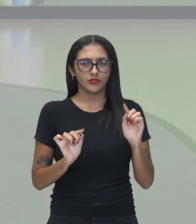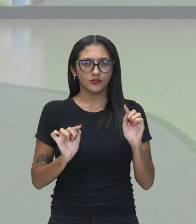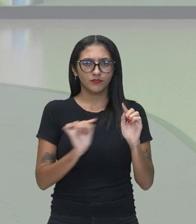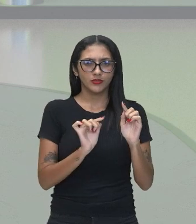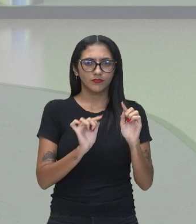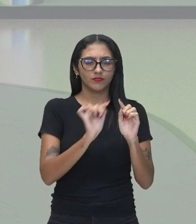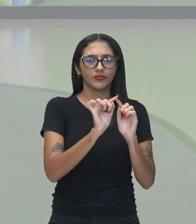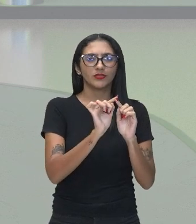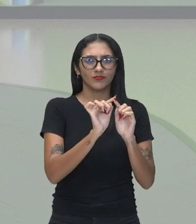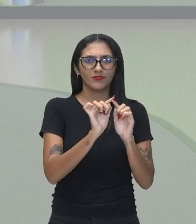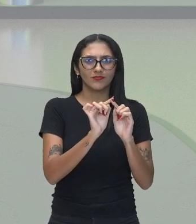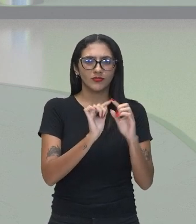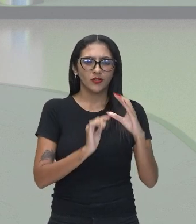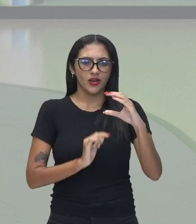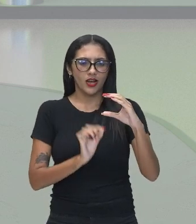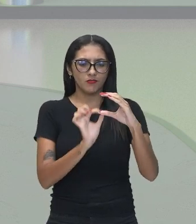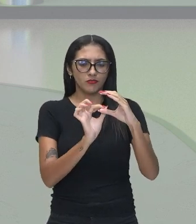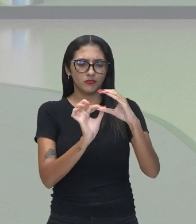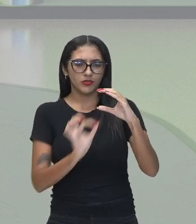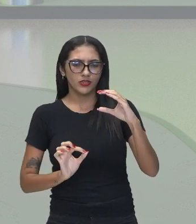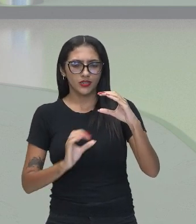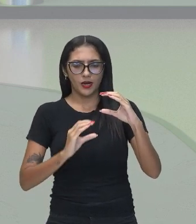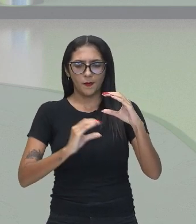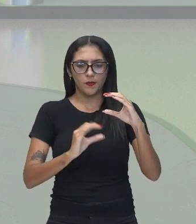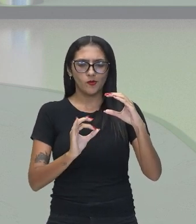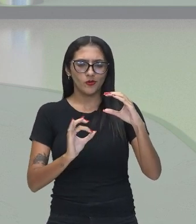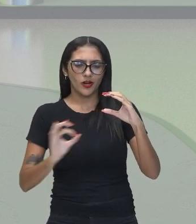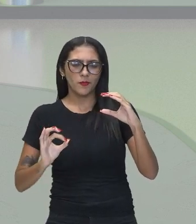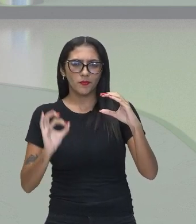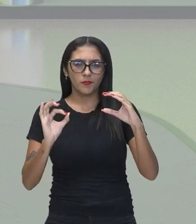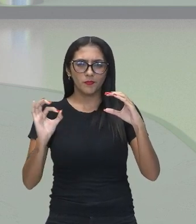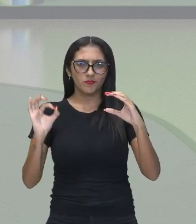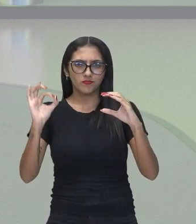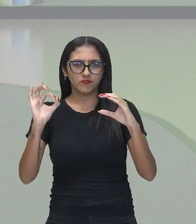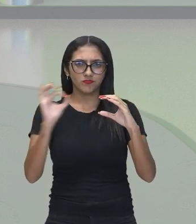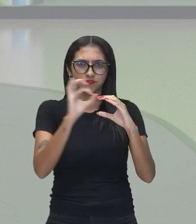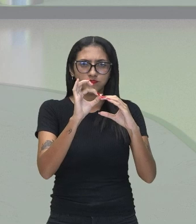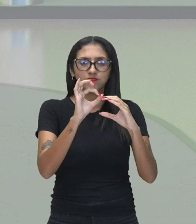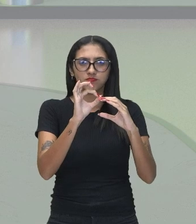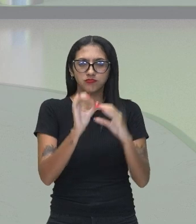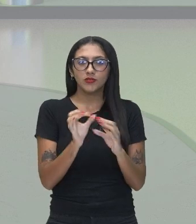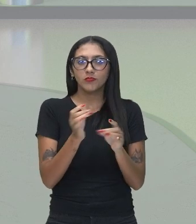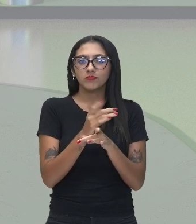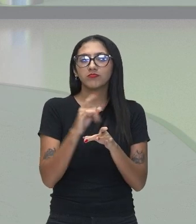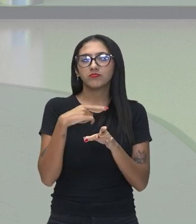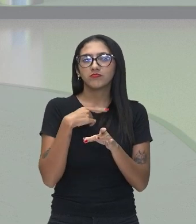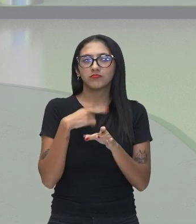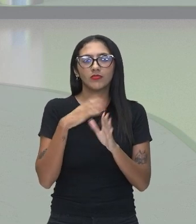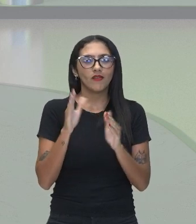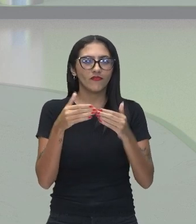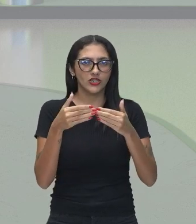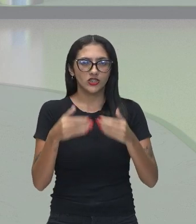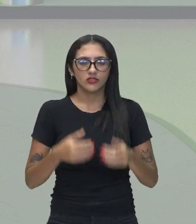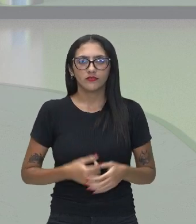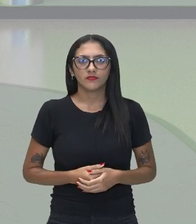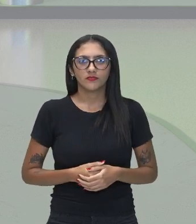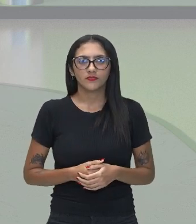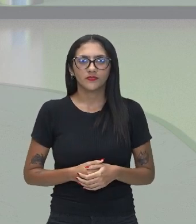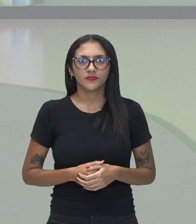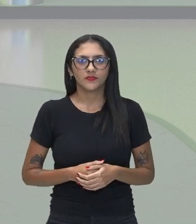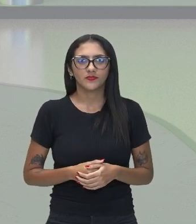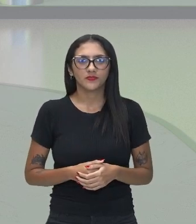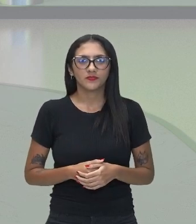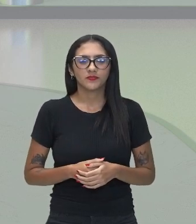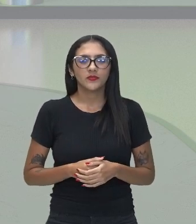por carbono até fechar. Então, essa é uma cadeia carbônica fechada. E a cadeia